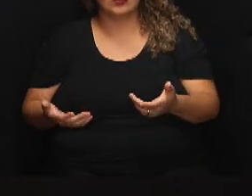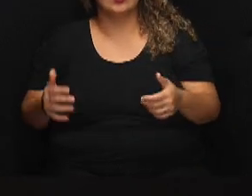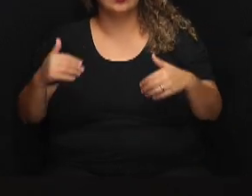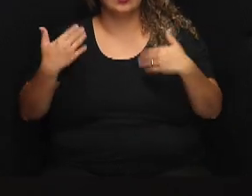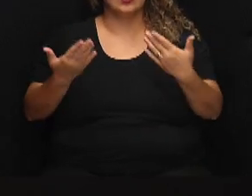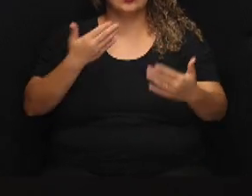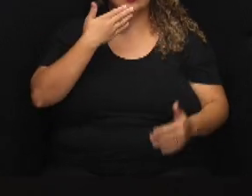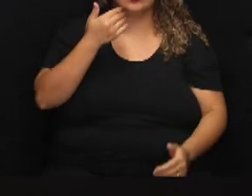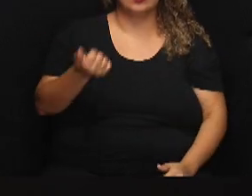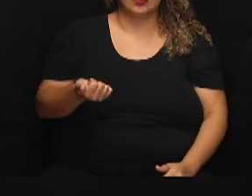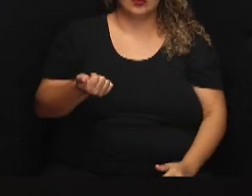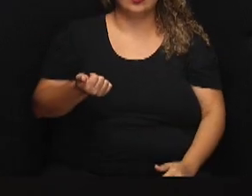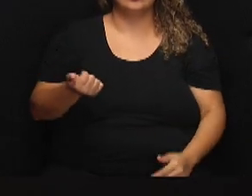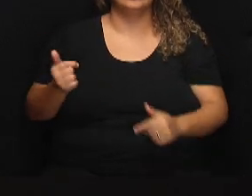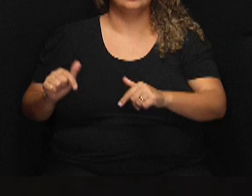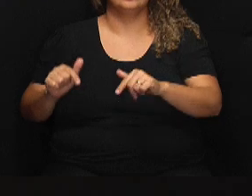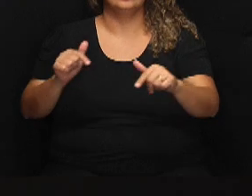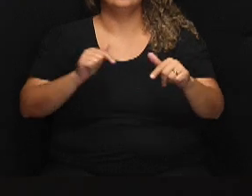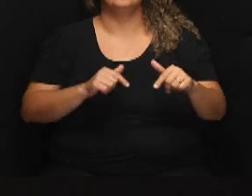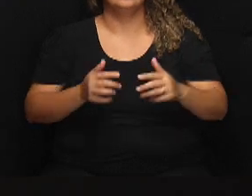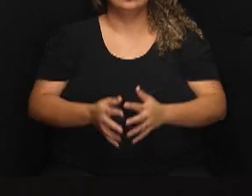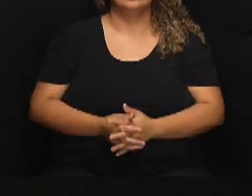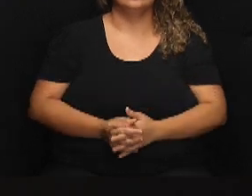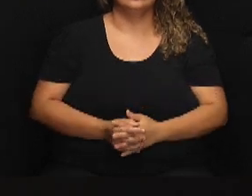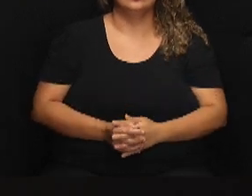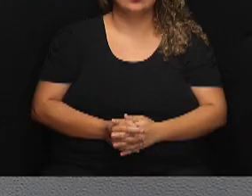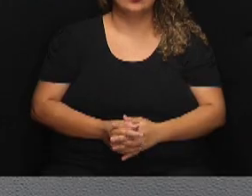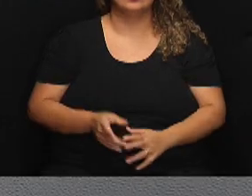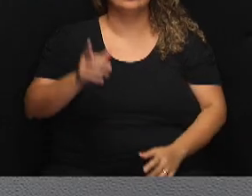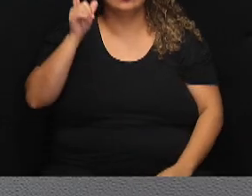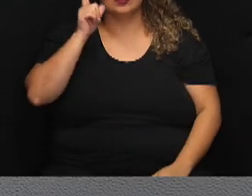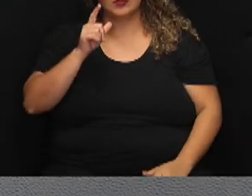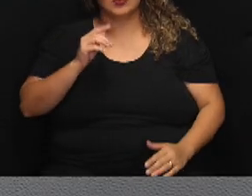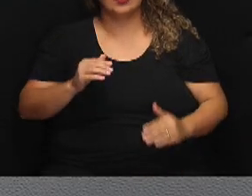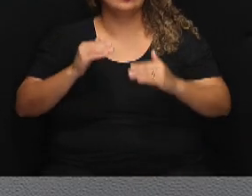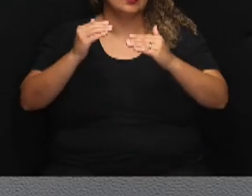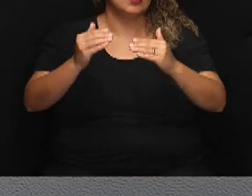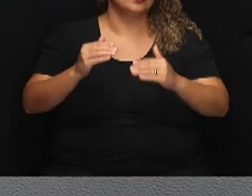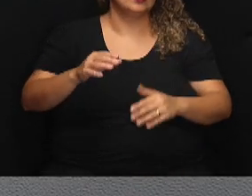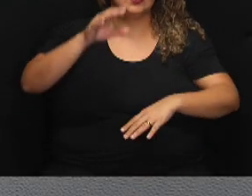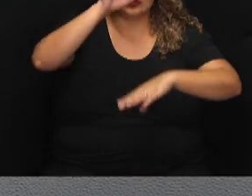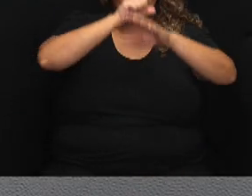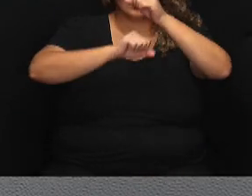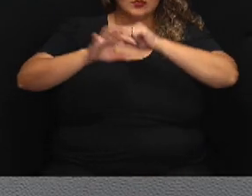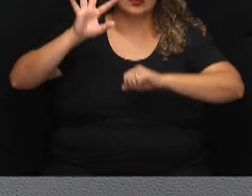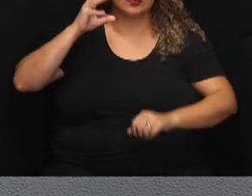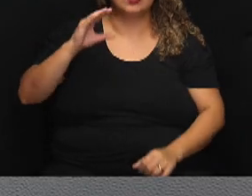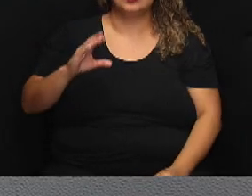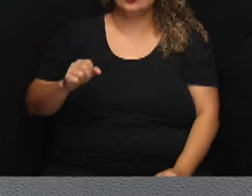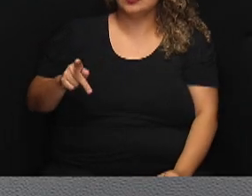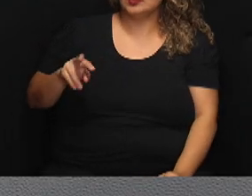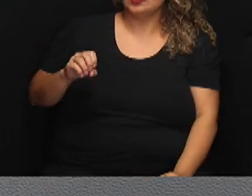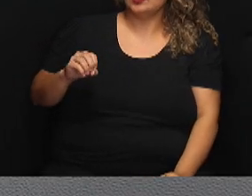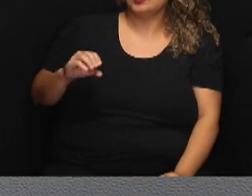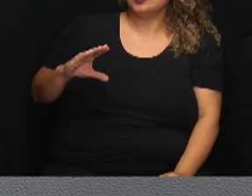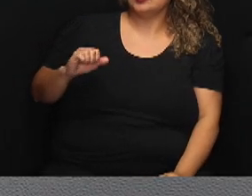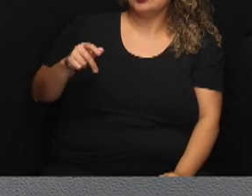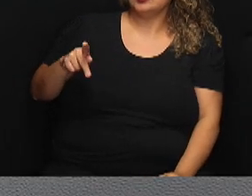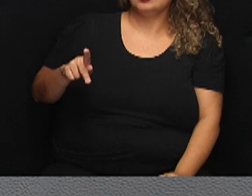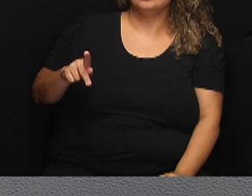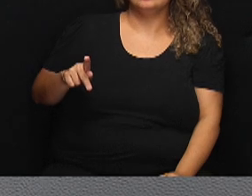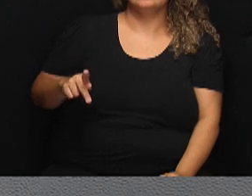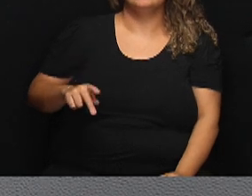os melhores espaços, né, para conseguir elevar a escolaridade. Hoje a gente tem o CEPROCAMP, a gente tem a FUMEC, a gente